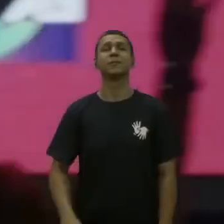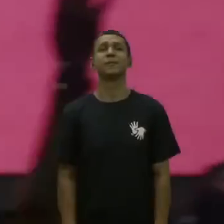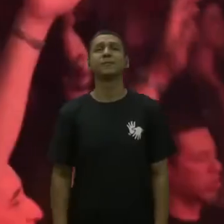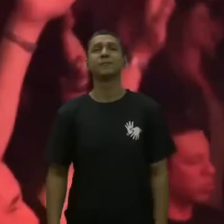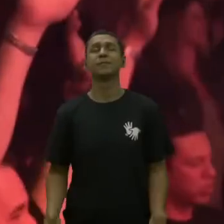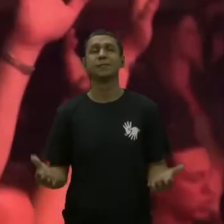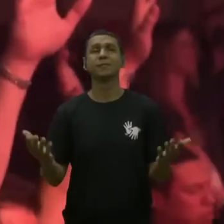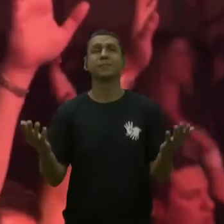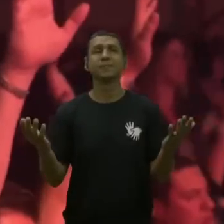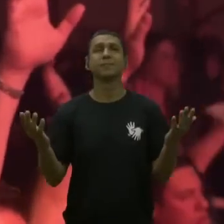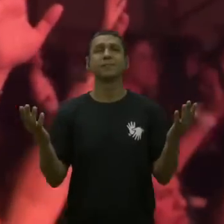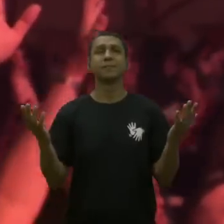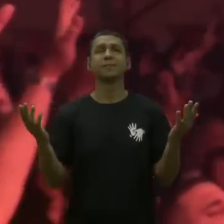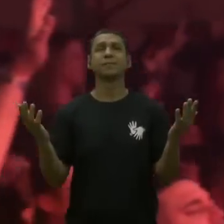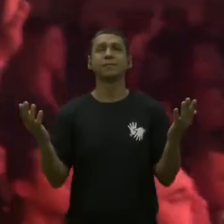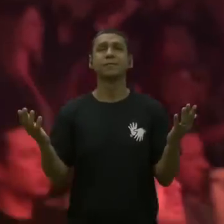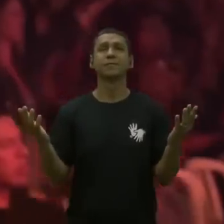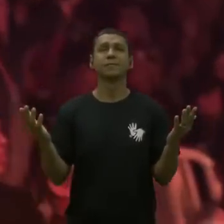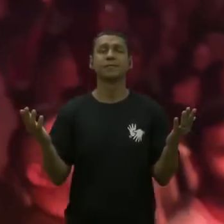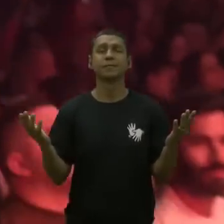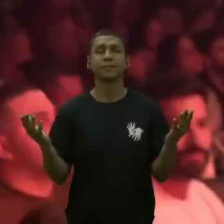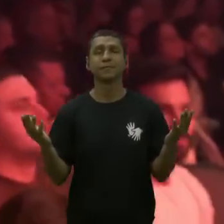igreja.